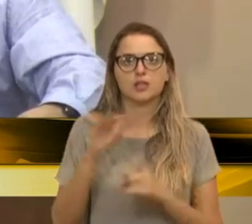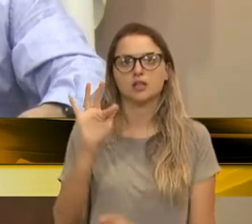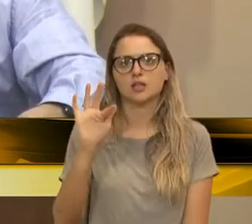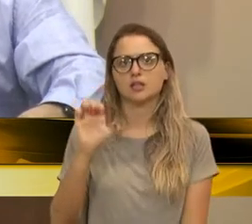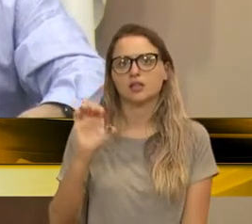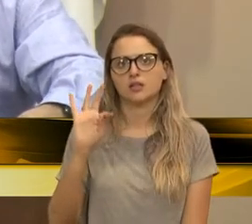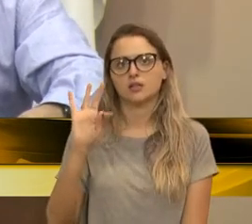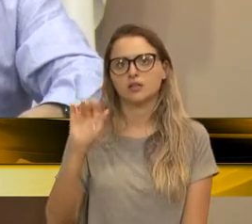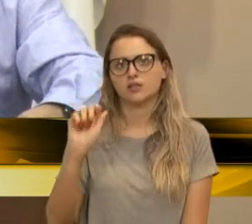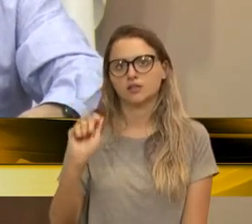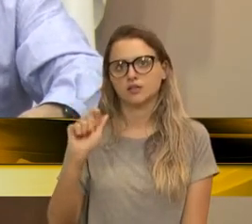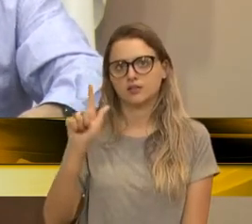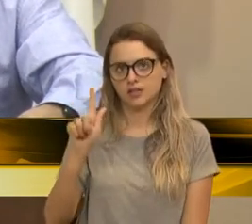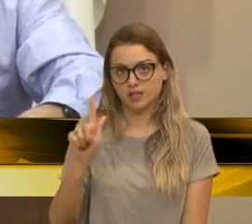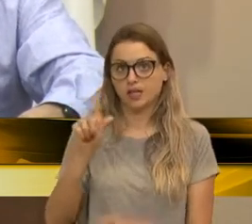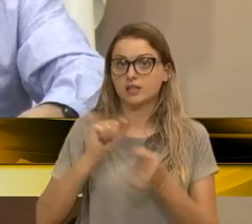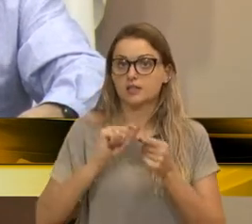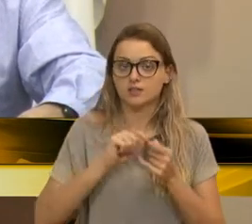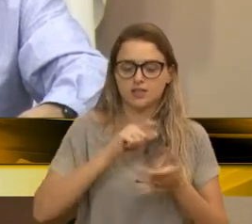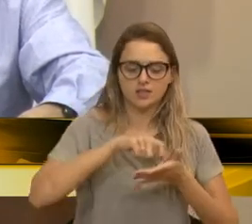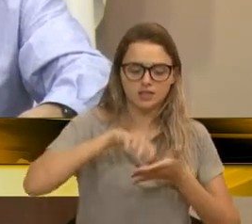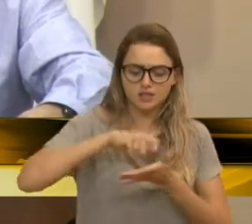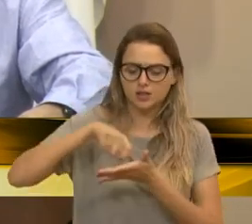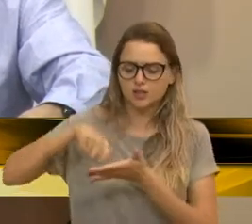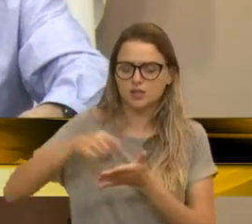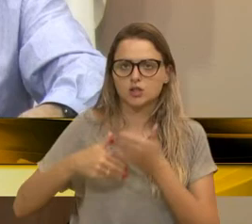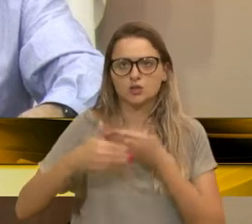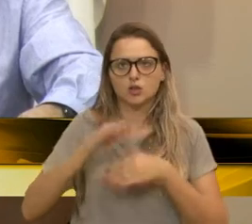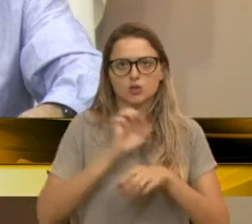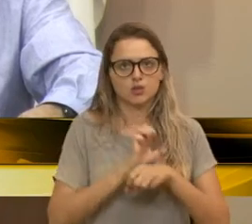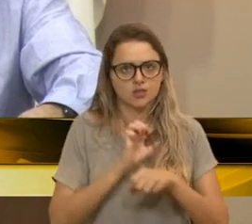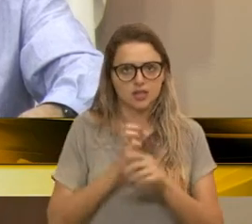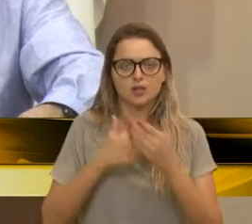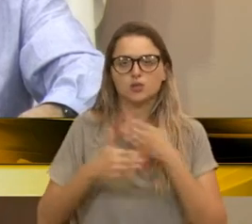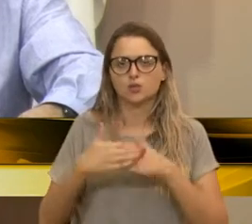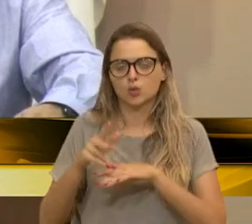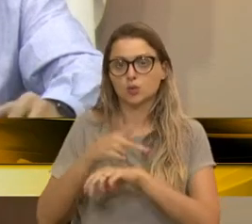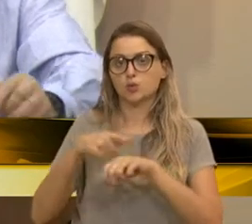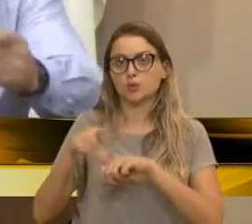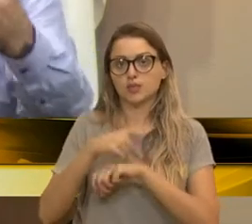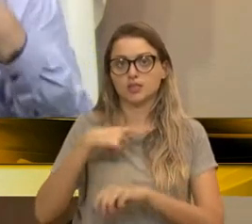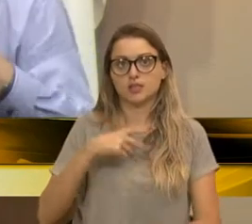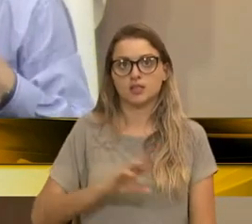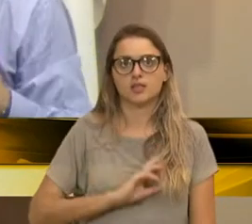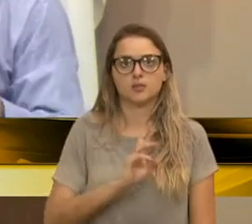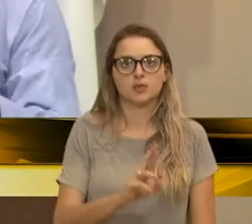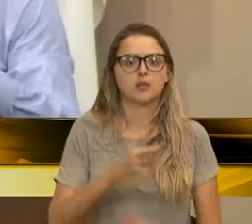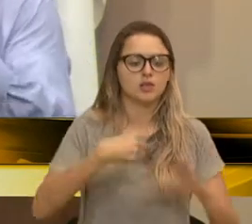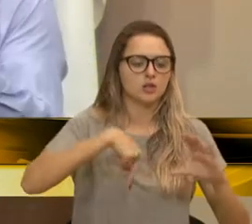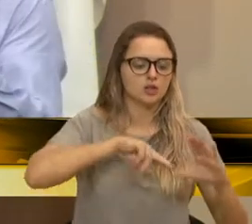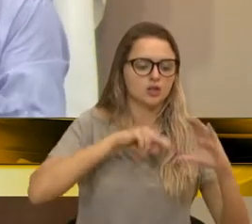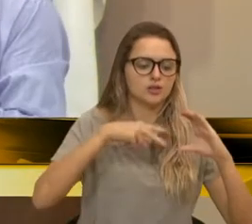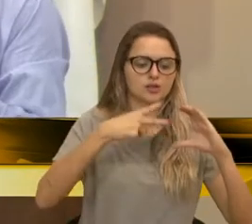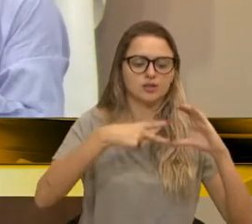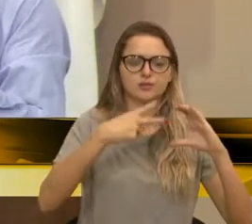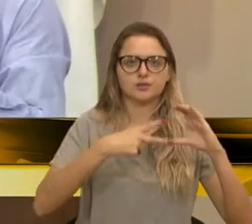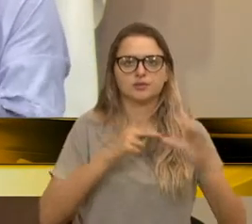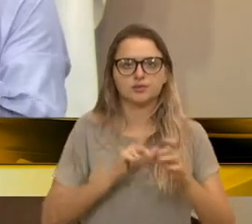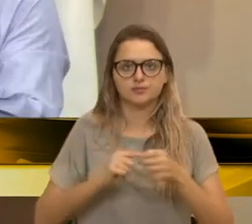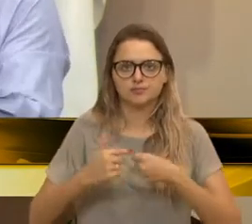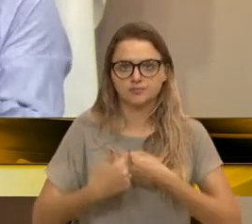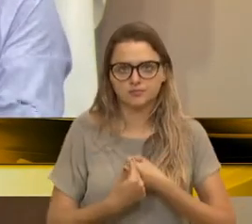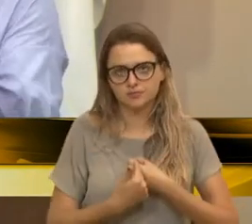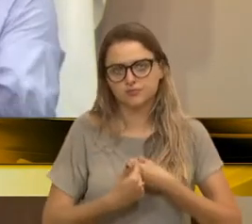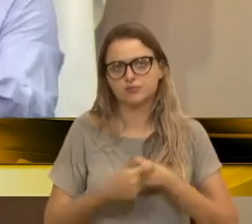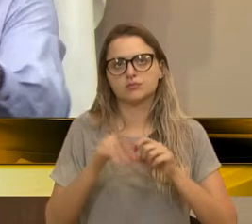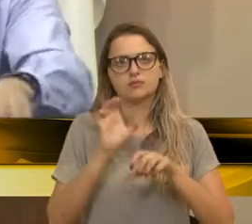assim fez um baixo assinado em todo o estado, acredito que em todo o país, os órgãos que os representam, Nós, as câmaras de vereadores no município, enfim,